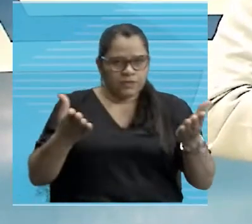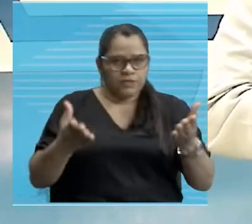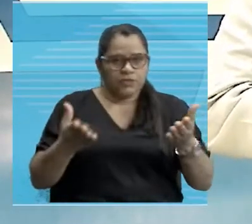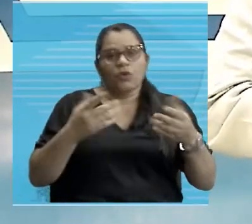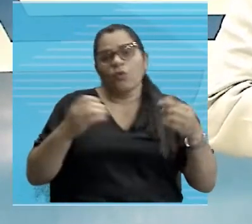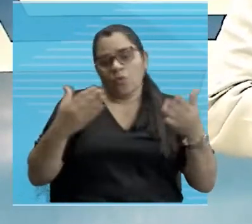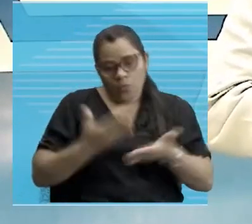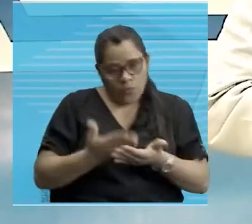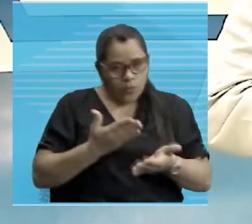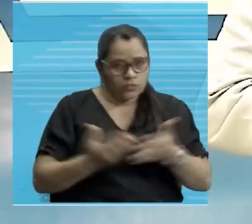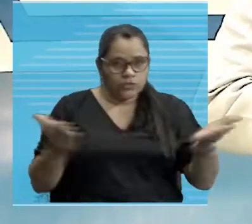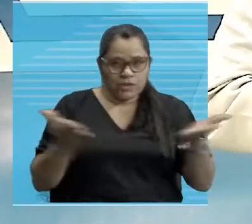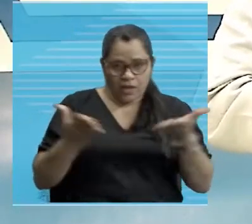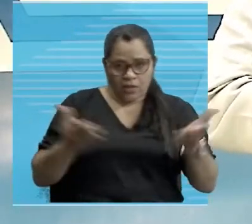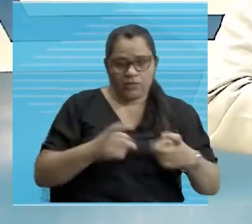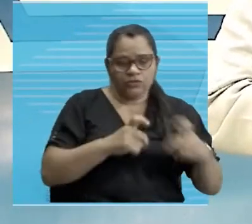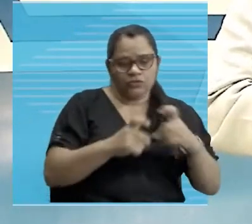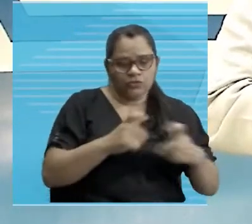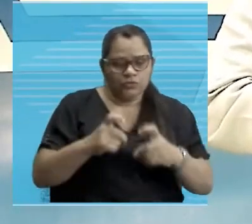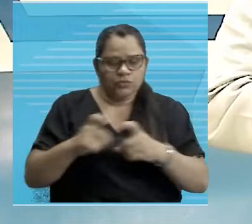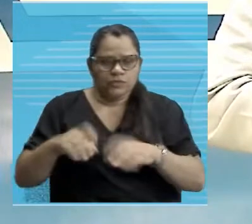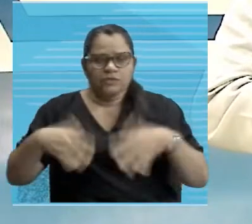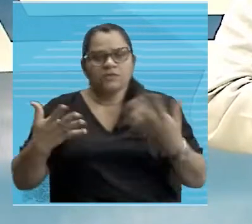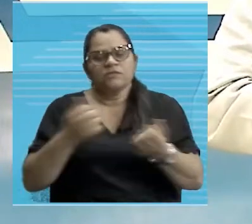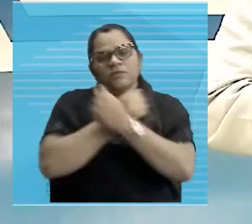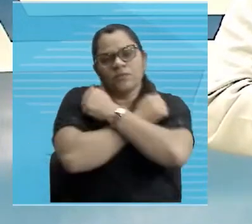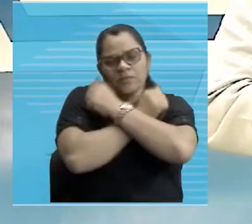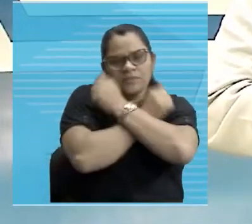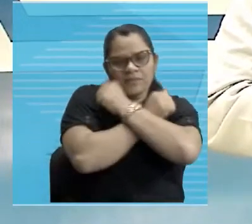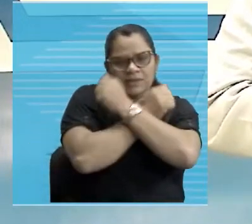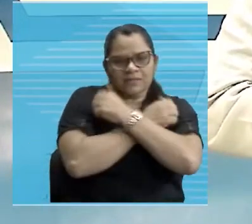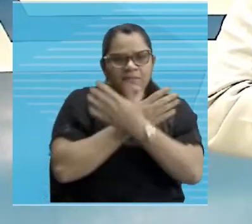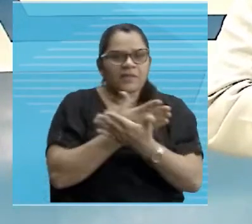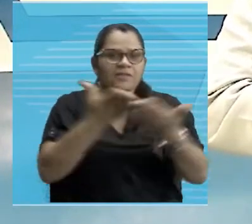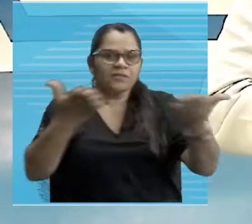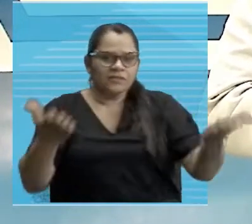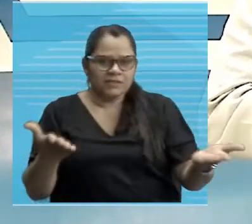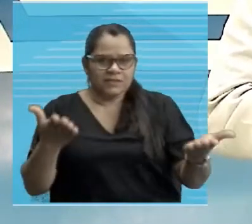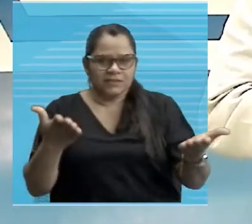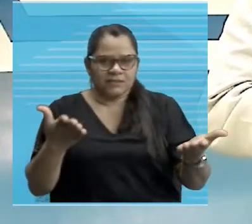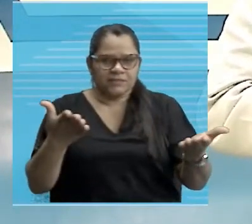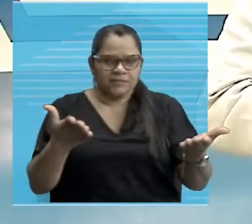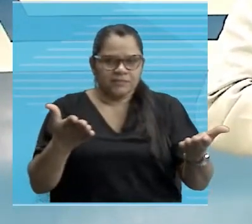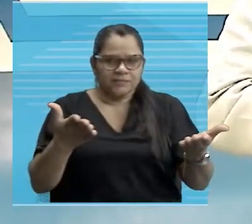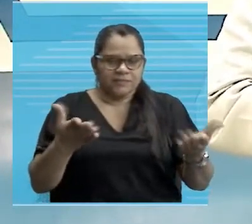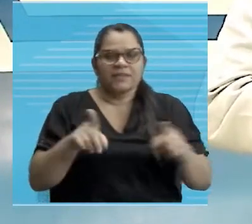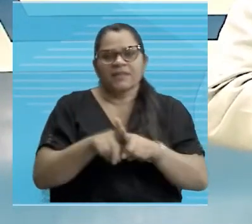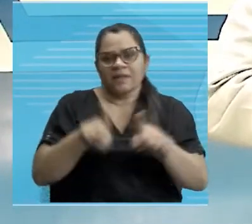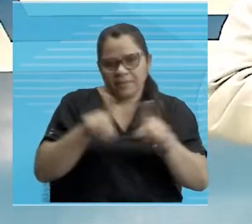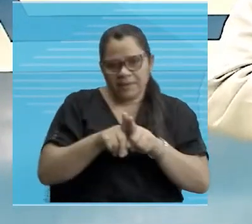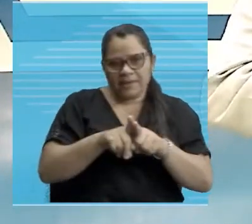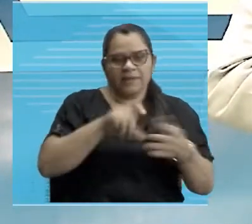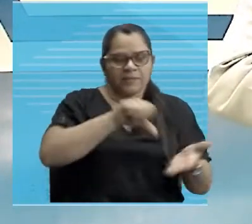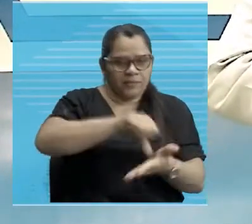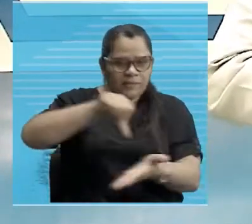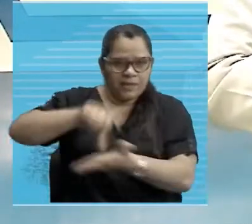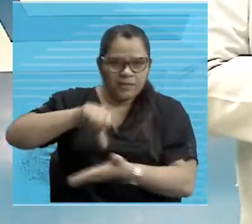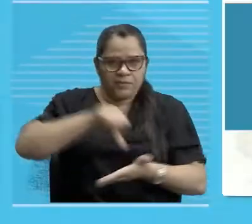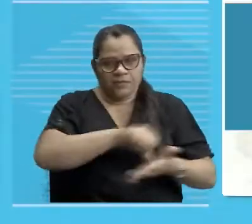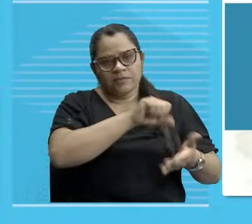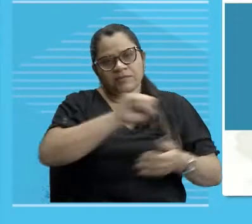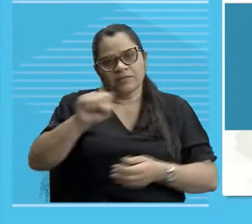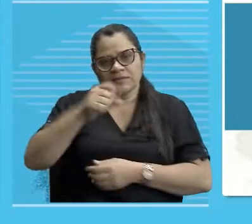sobre eles, tá? Um abraço aí para o pessoal de Rio Grande do Piauí, e também para a galera de São Francisco do